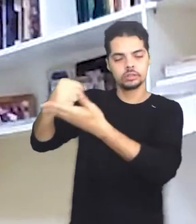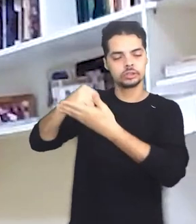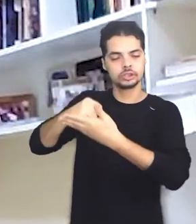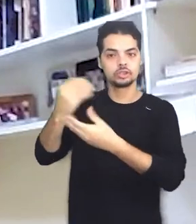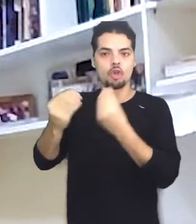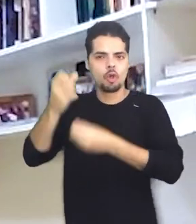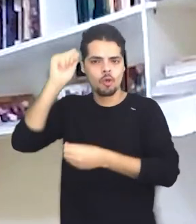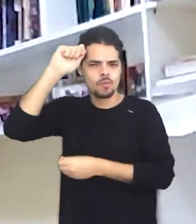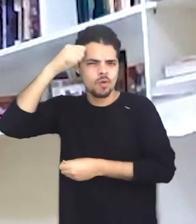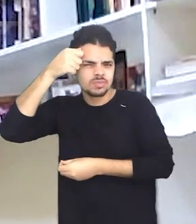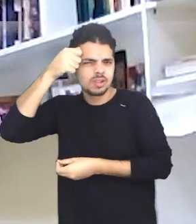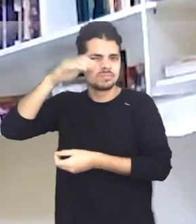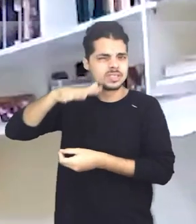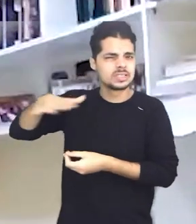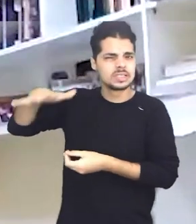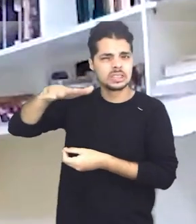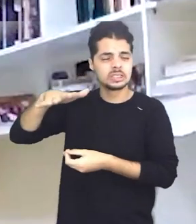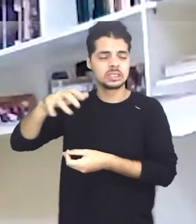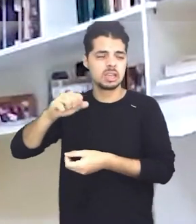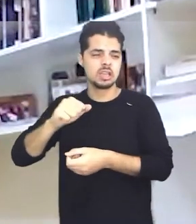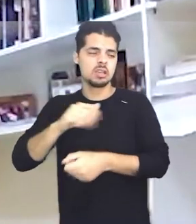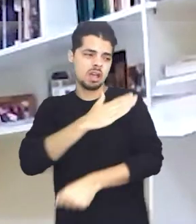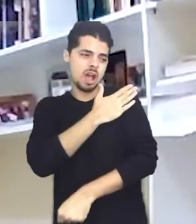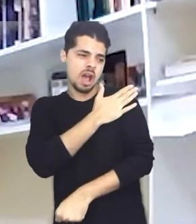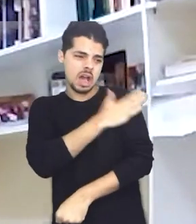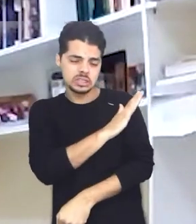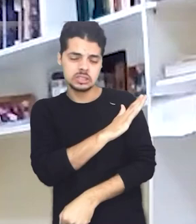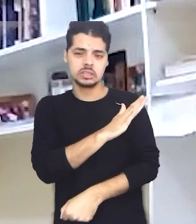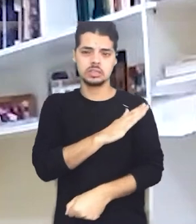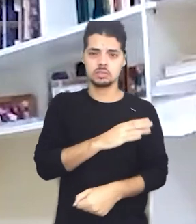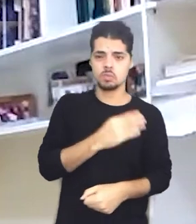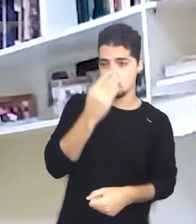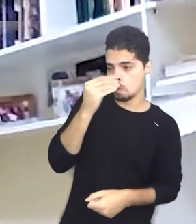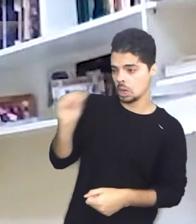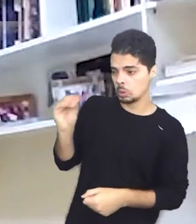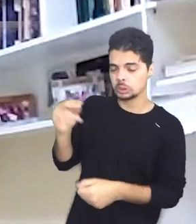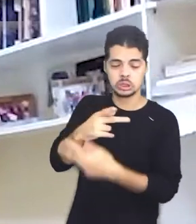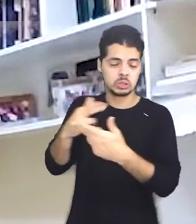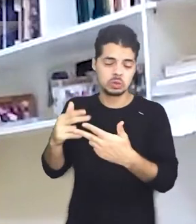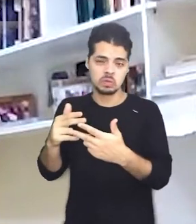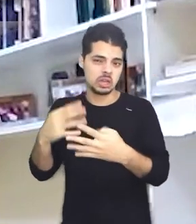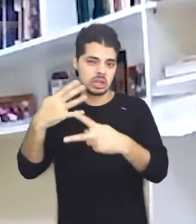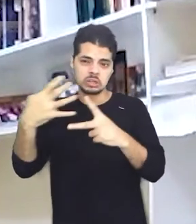a compreender a permanência do racismo e das desigualdades sociais da